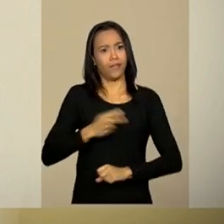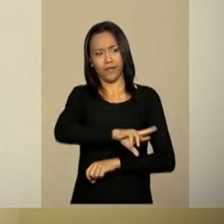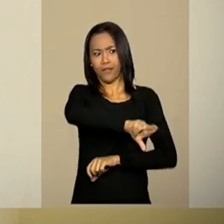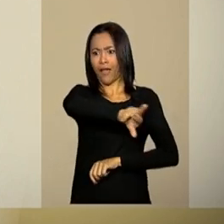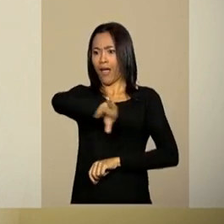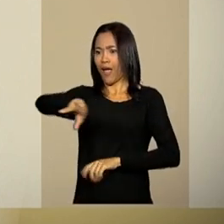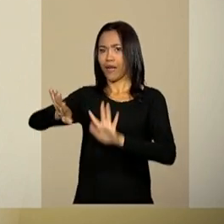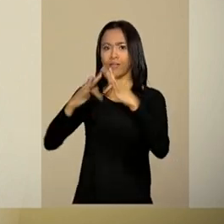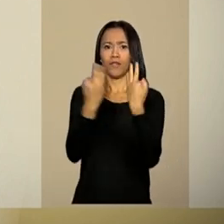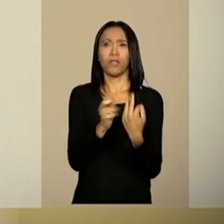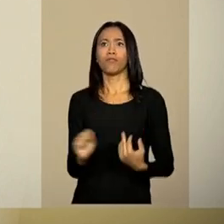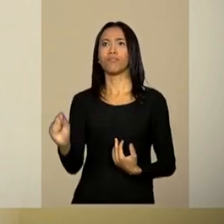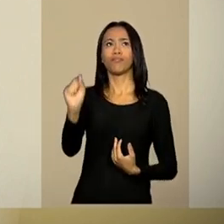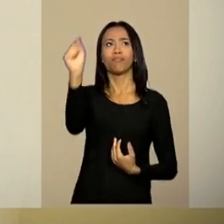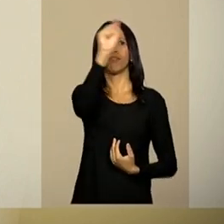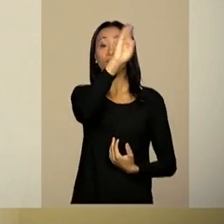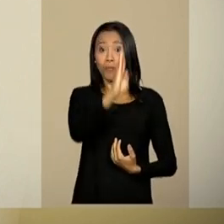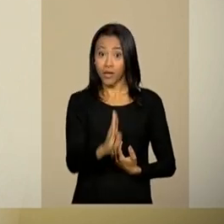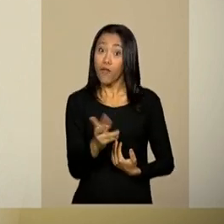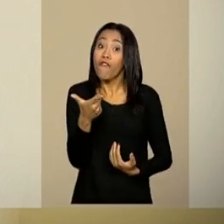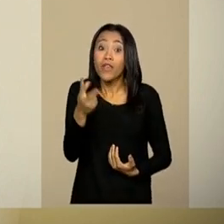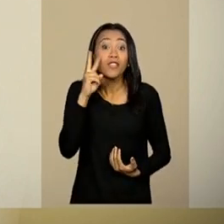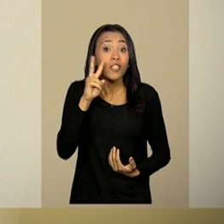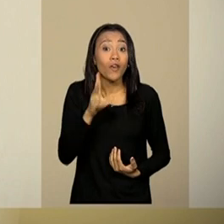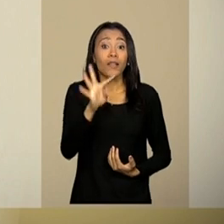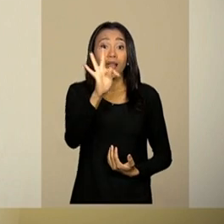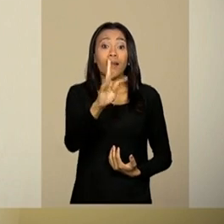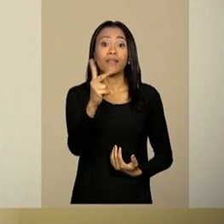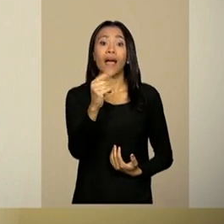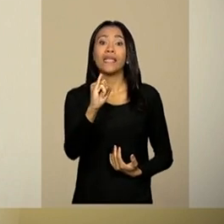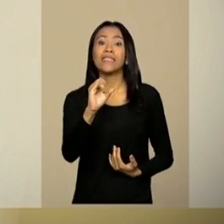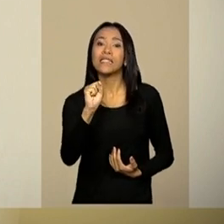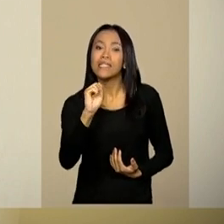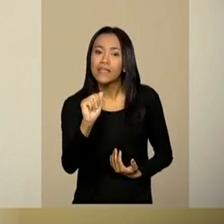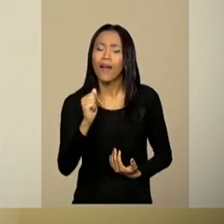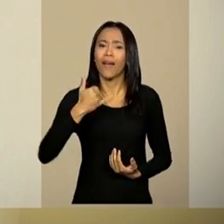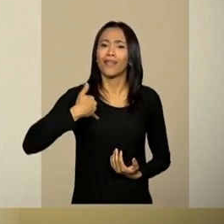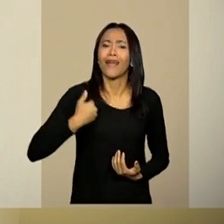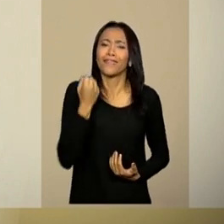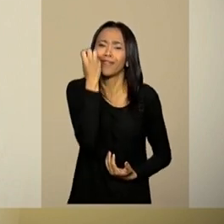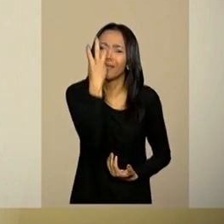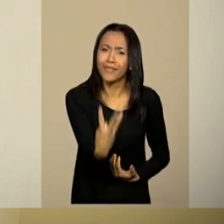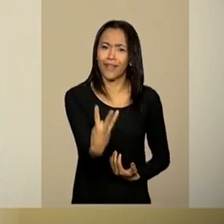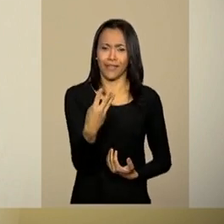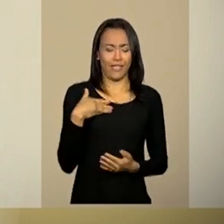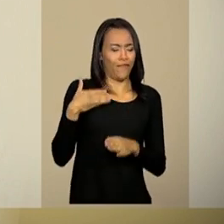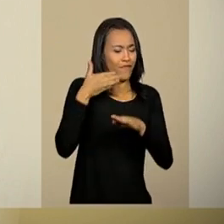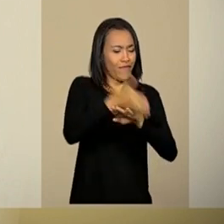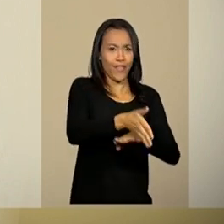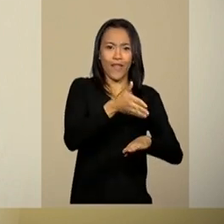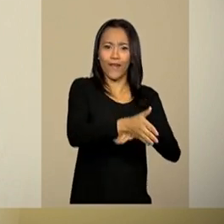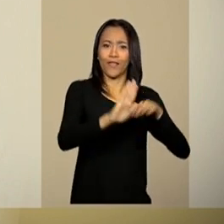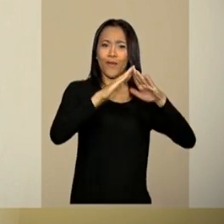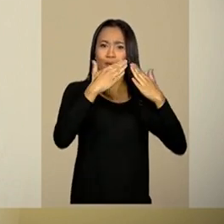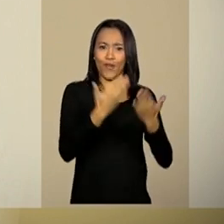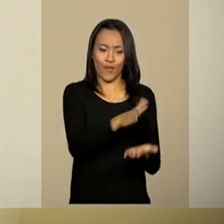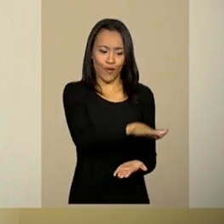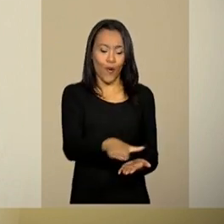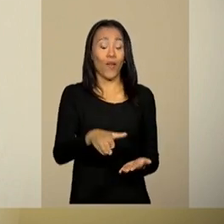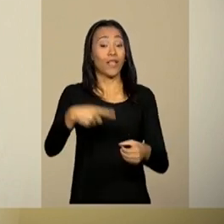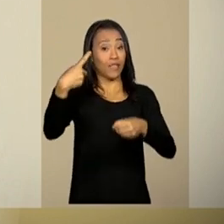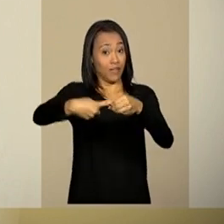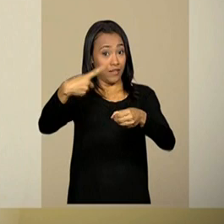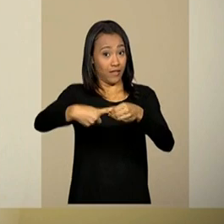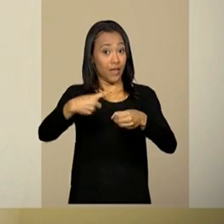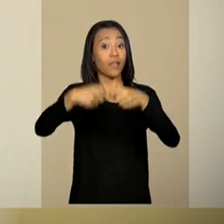famílias pelo Brasil afora Veja a história da Taísa da Silva que tem três aninhos e frequenta uma creche lá na cidade de São